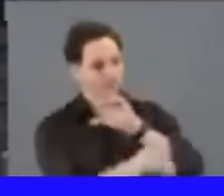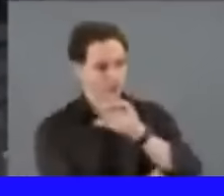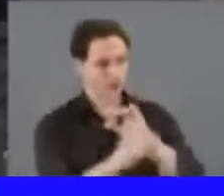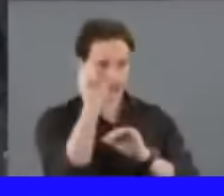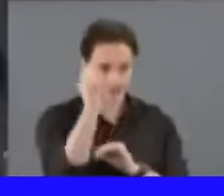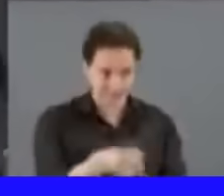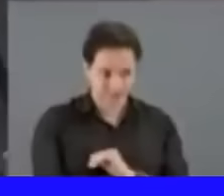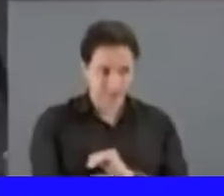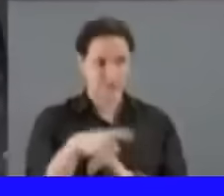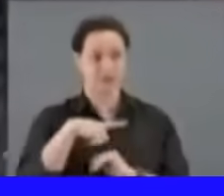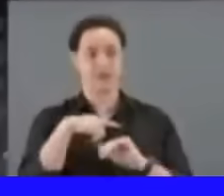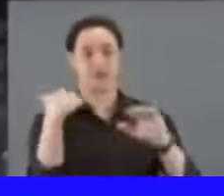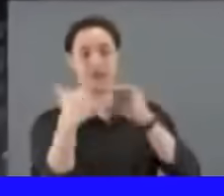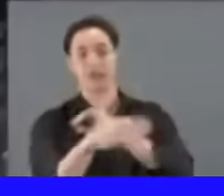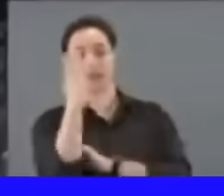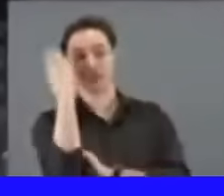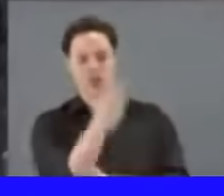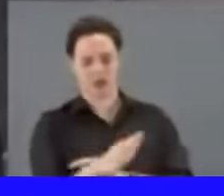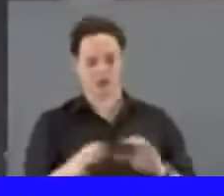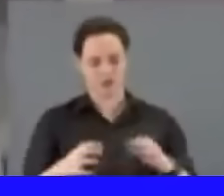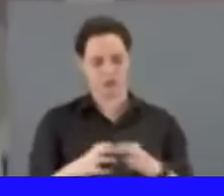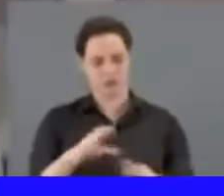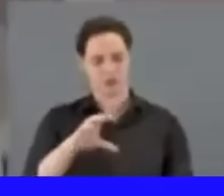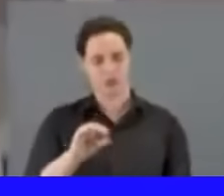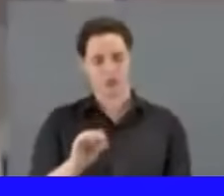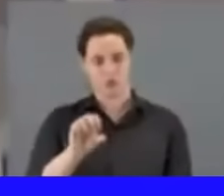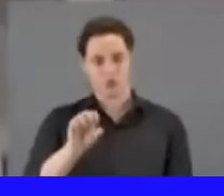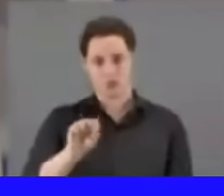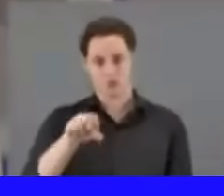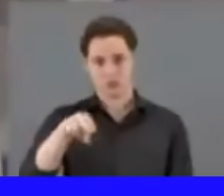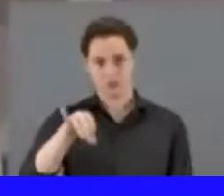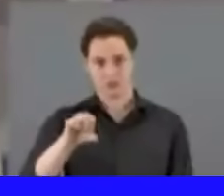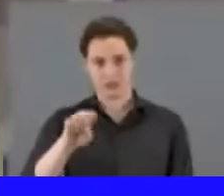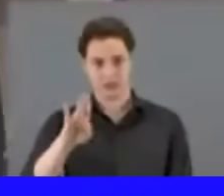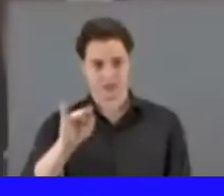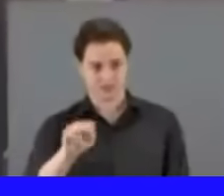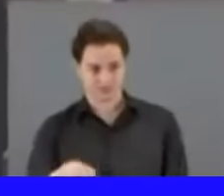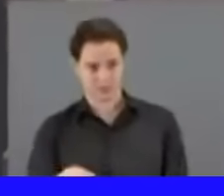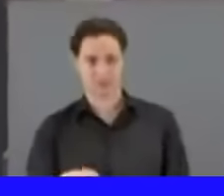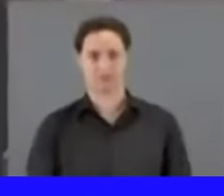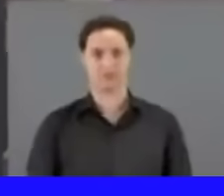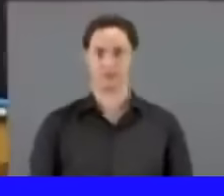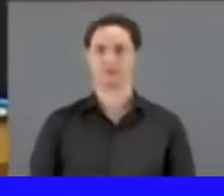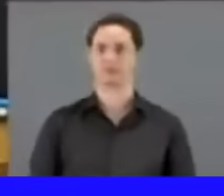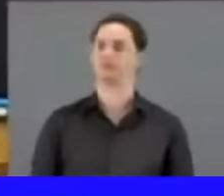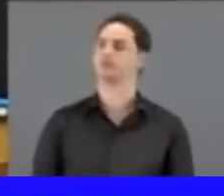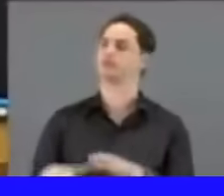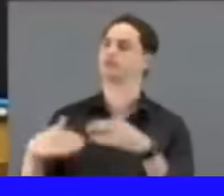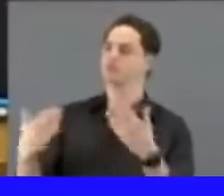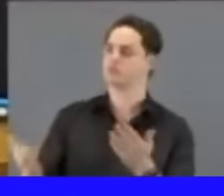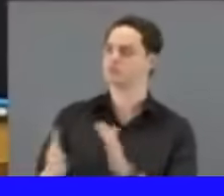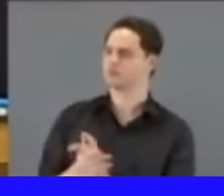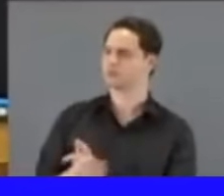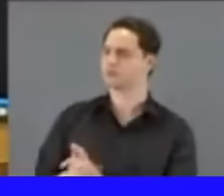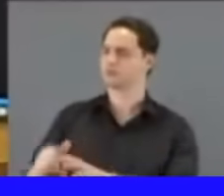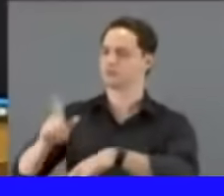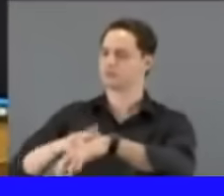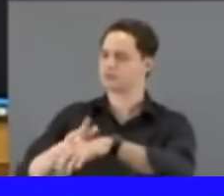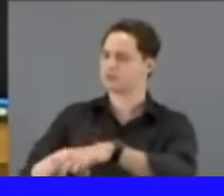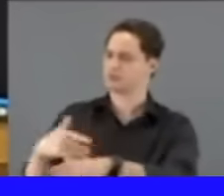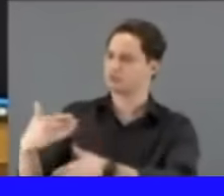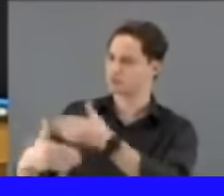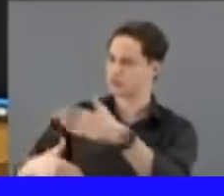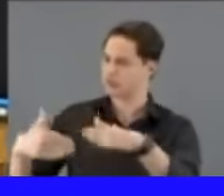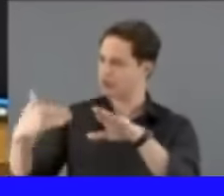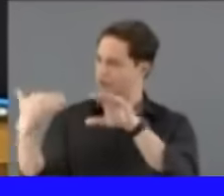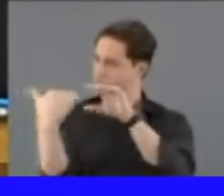foram encaminhadas diretamente pelo grupo Consisbin, mas foi colocada na célula de inteligência e segurança pública. Senhor Saulo, nesse processo de envio desses